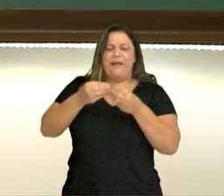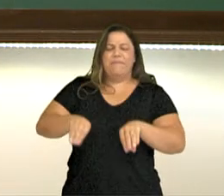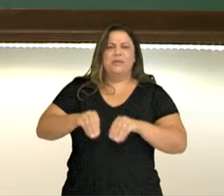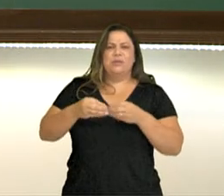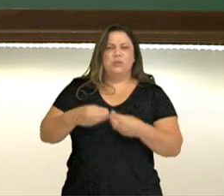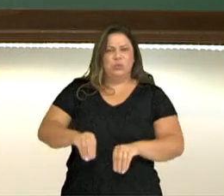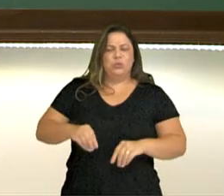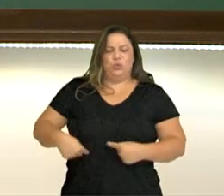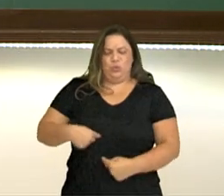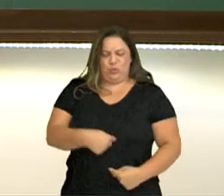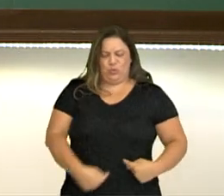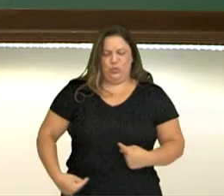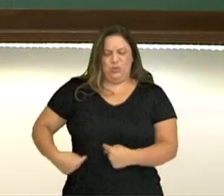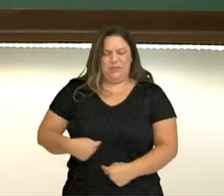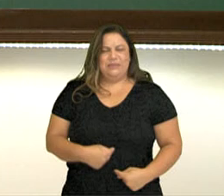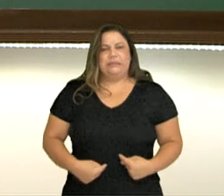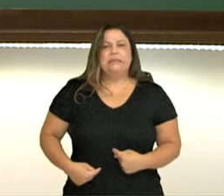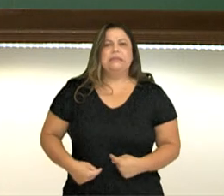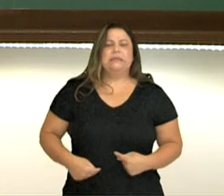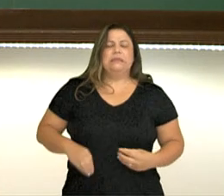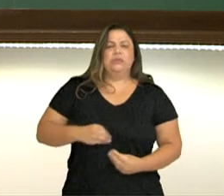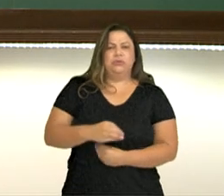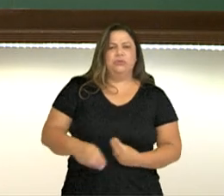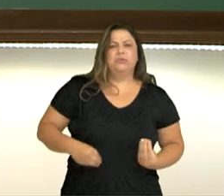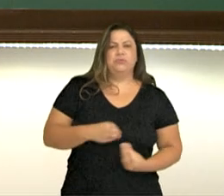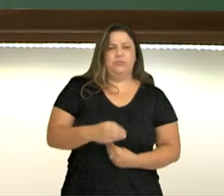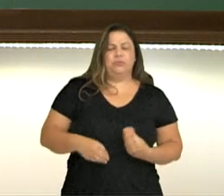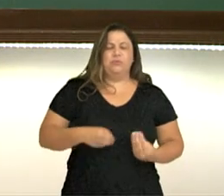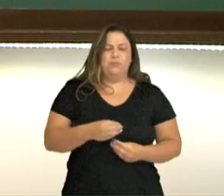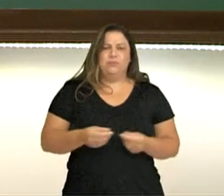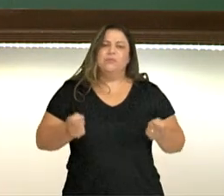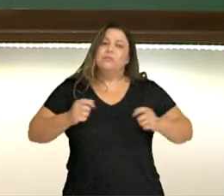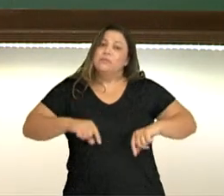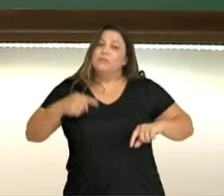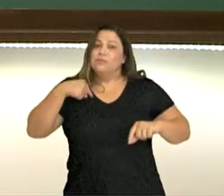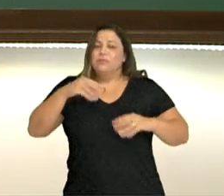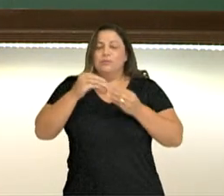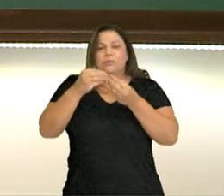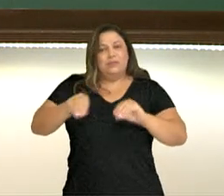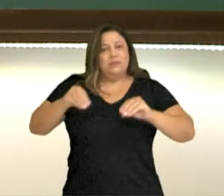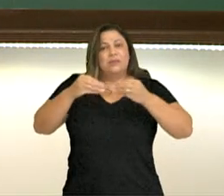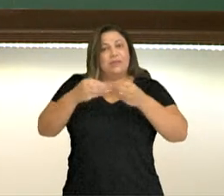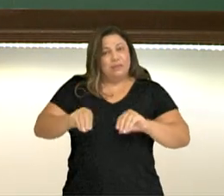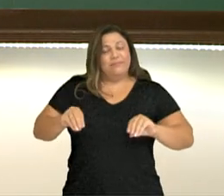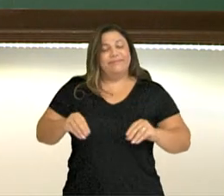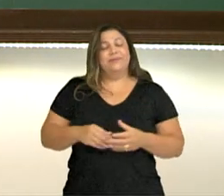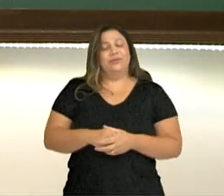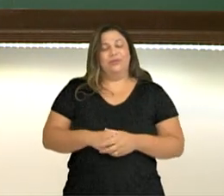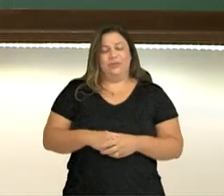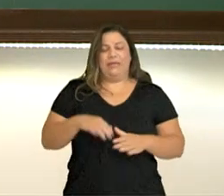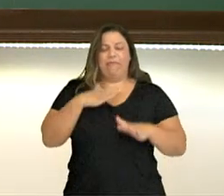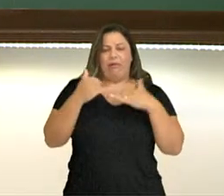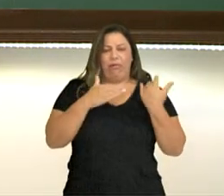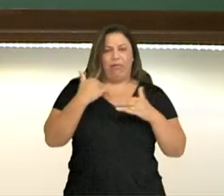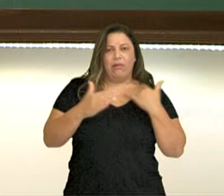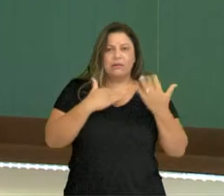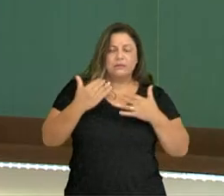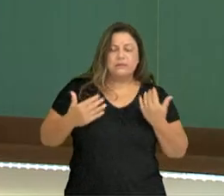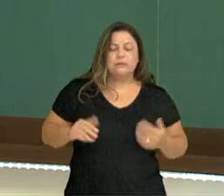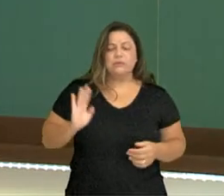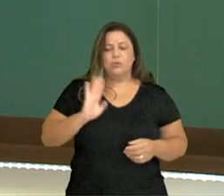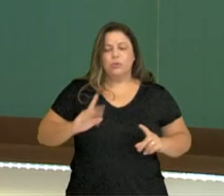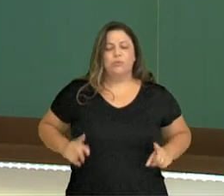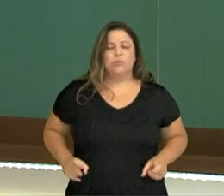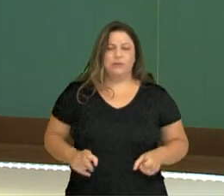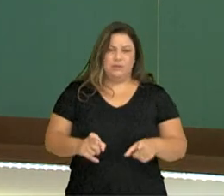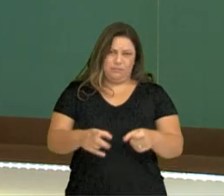né? Por exemplo, diarreia. Então, a perda de líquido, isso faz com que a gente perca um pouco das bactérias, certo? Mas normalmente os